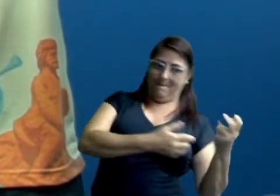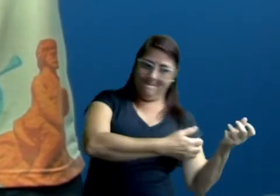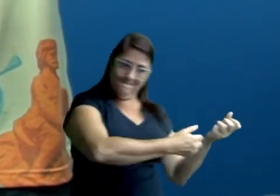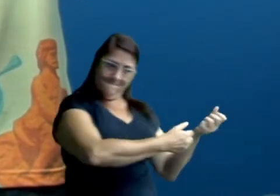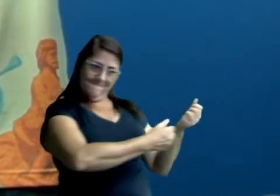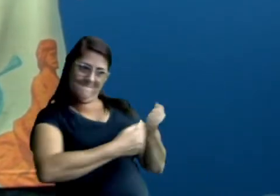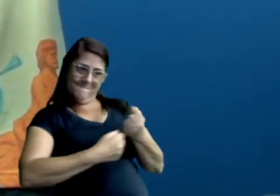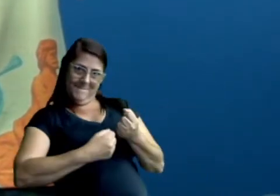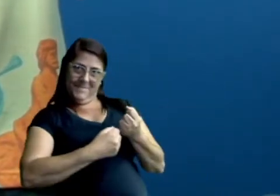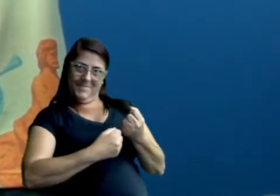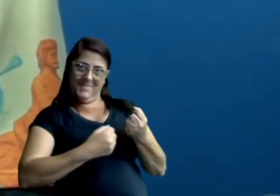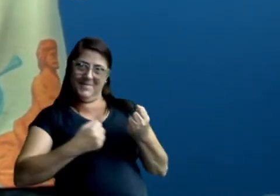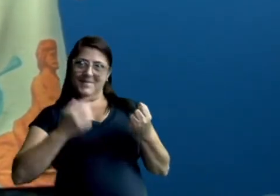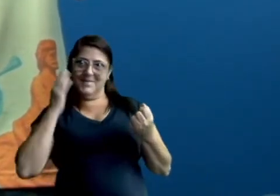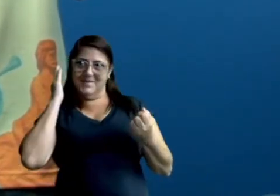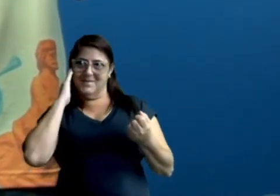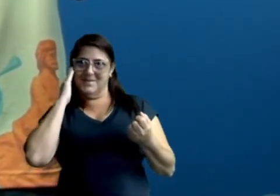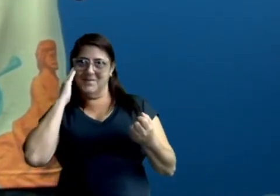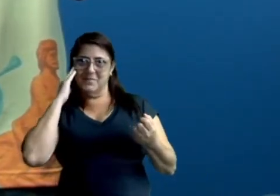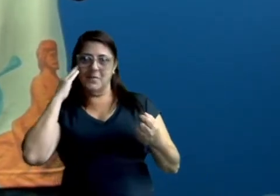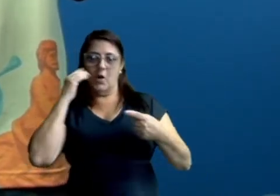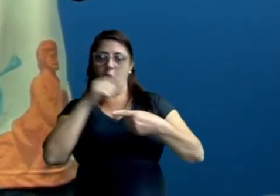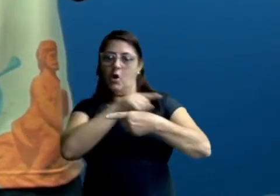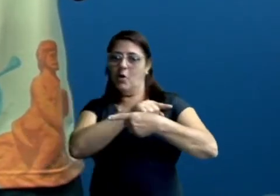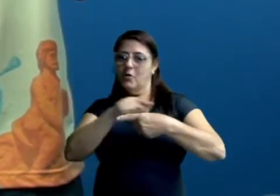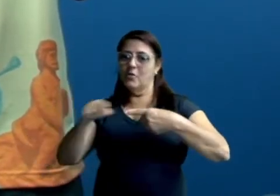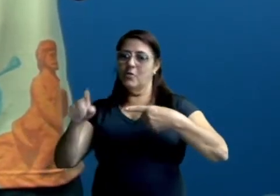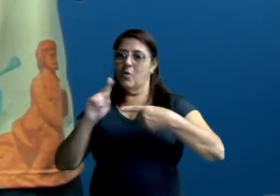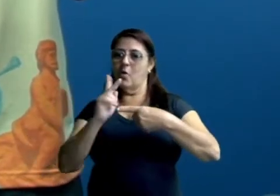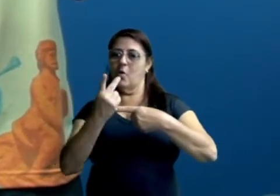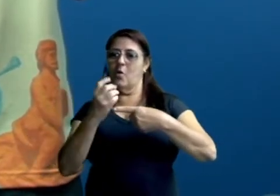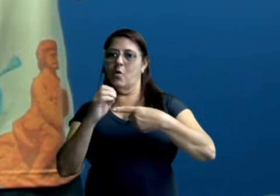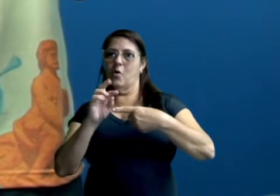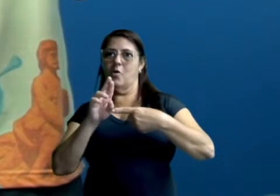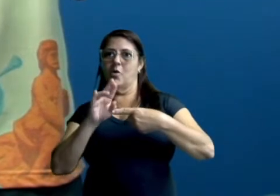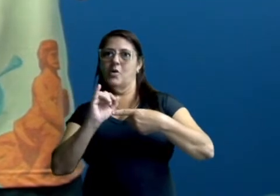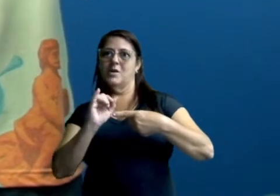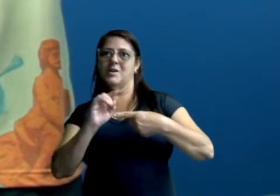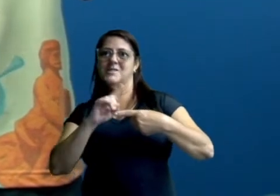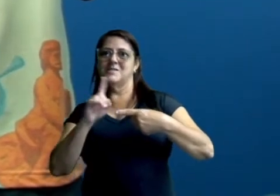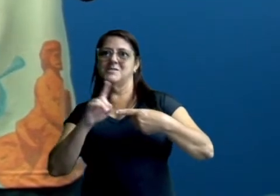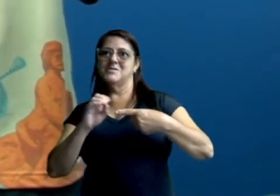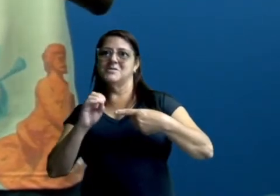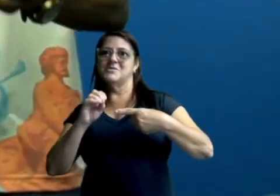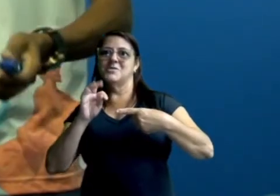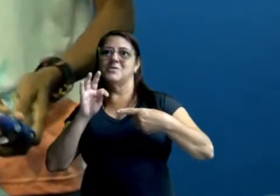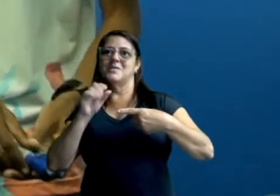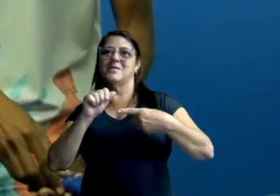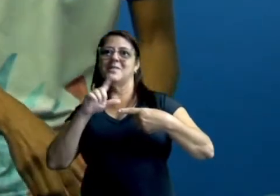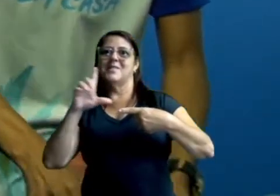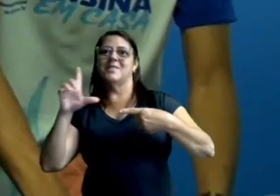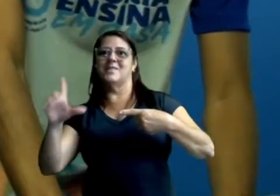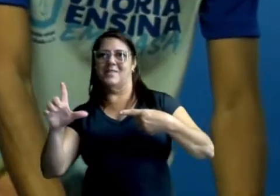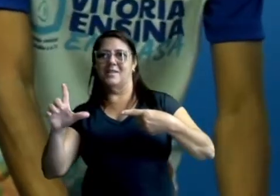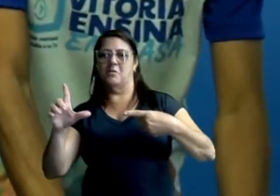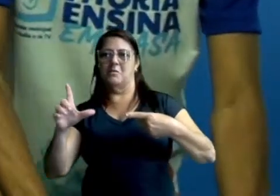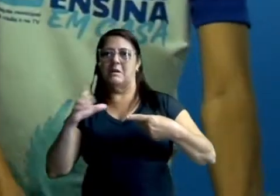mesma. Tá? Tá na horizontal. Então, quem tiver a maior força, ganha. Tá